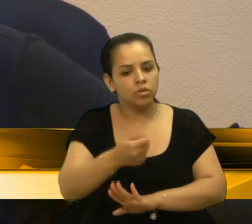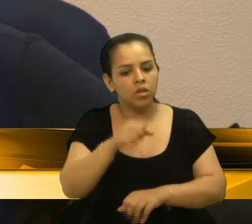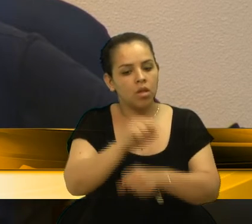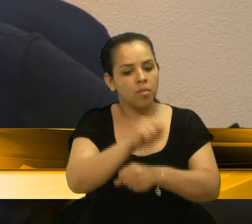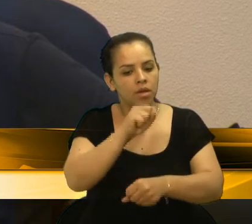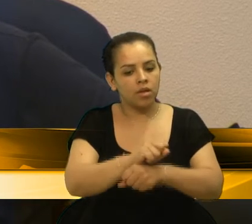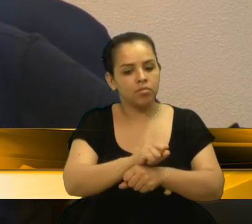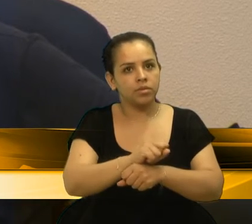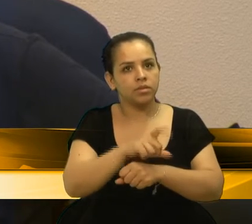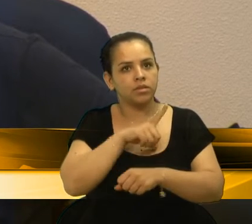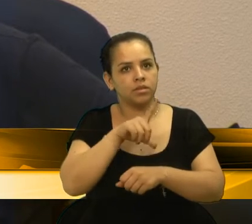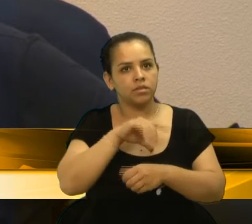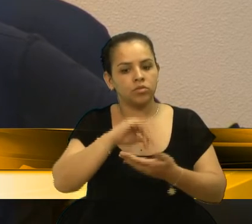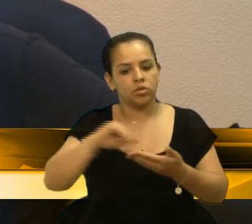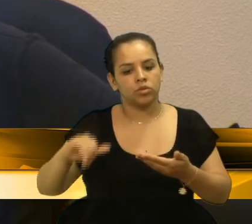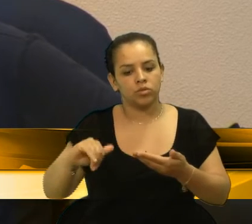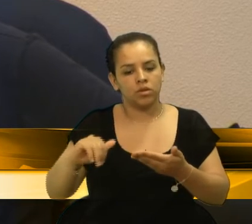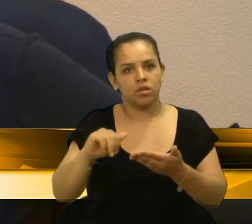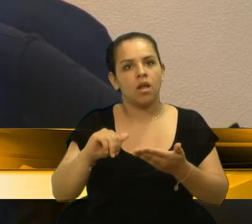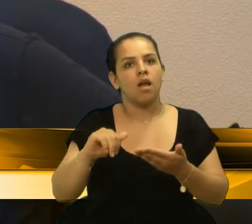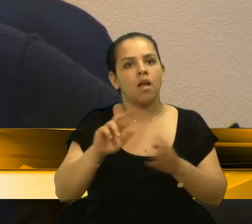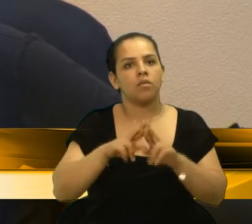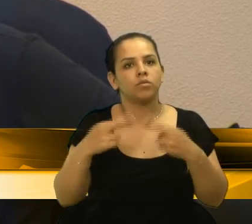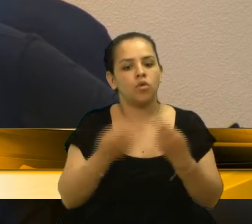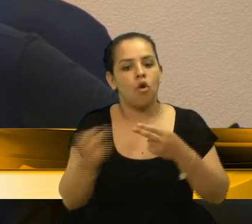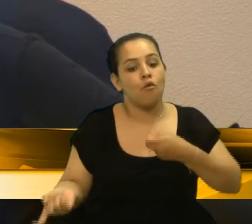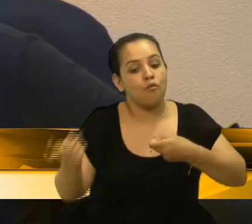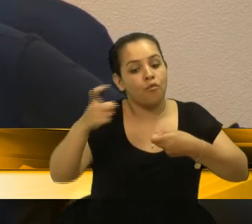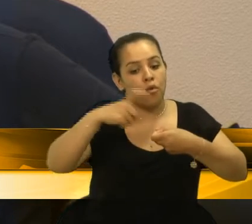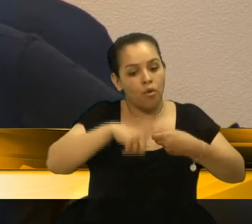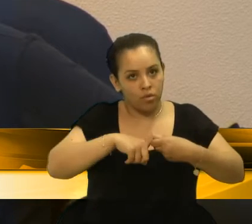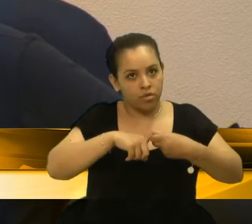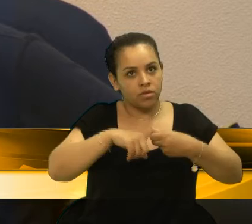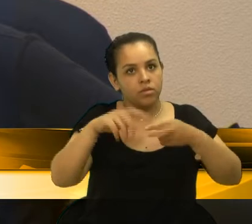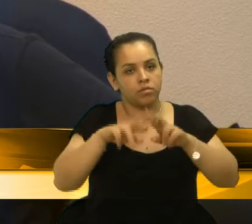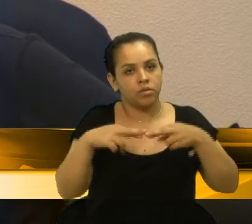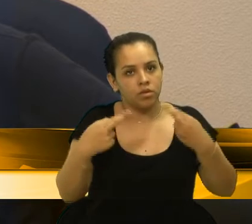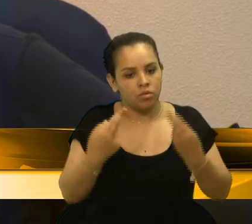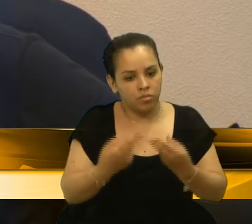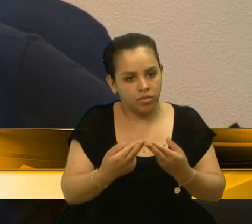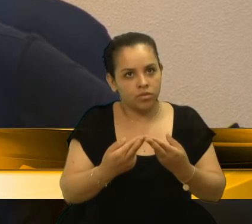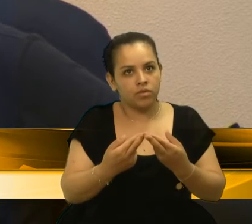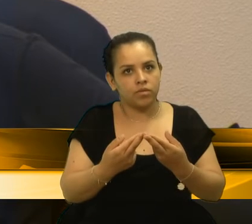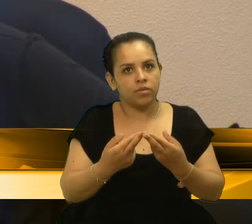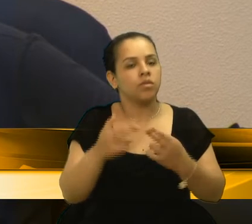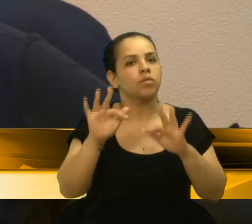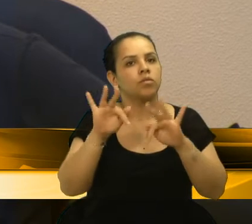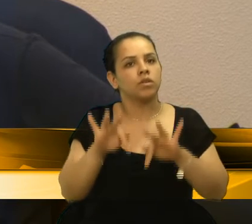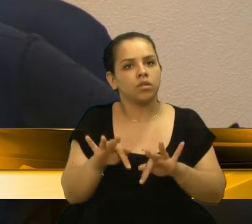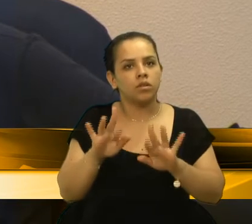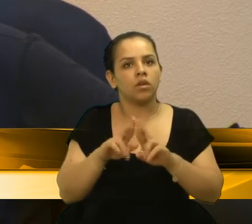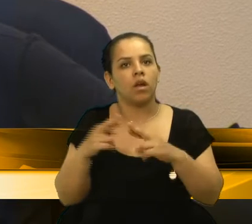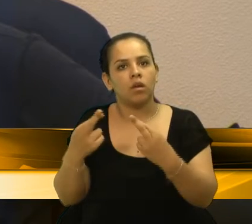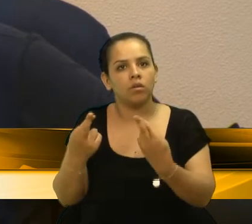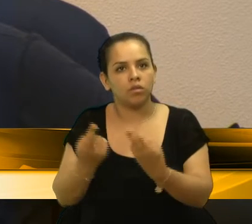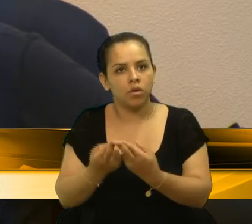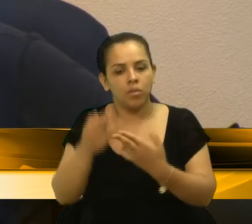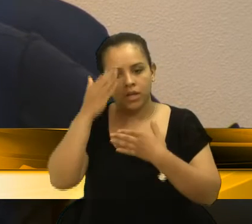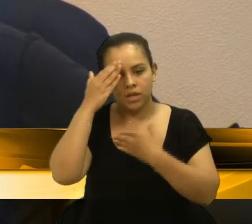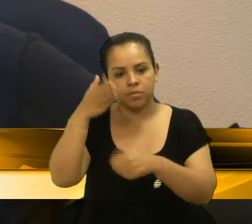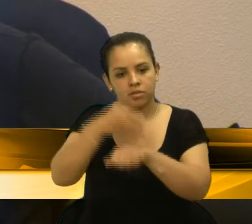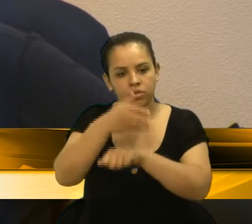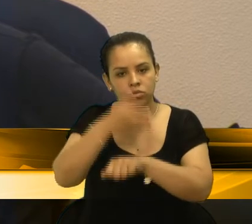a lavratura da ata. A sessão está suspensa. Retomamos novamente a sessão com a lavratura da ata. Declaro encerrada a presente oitiva. Muito obrigado pela presença de